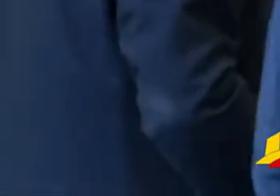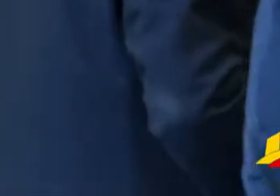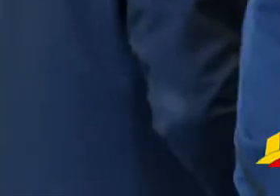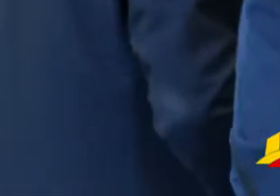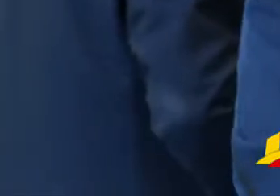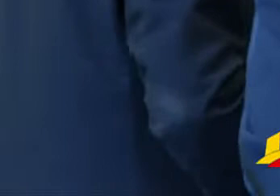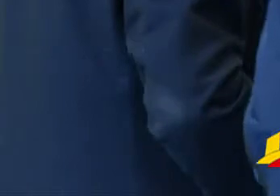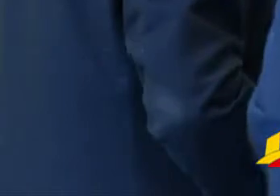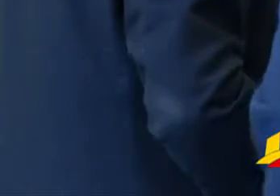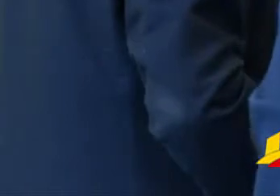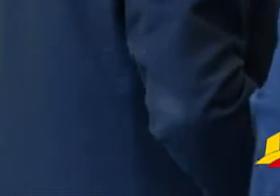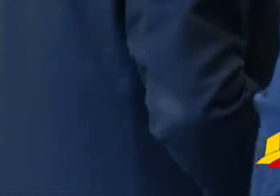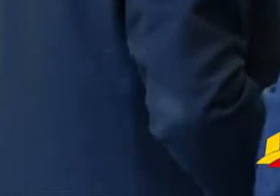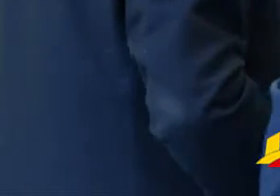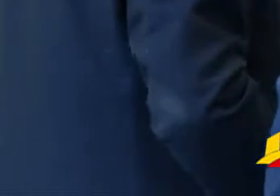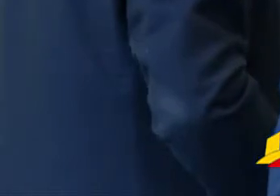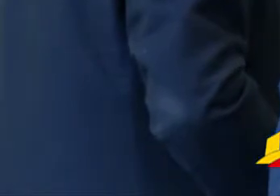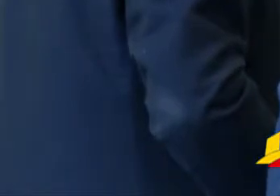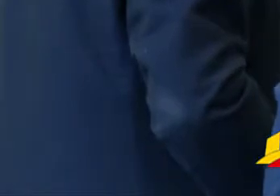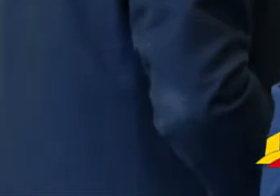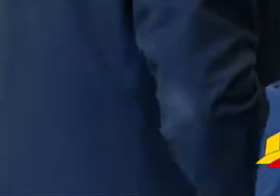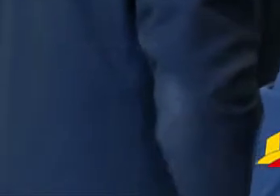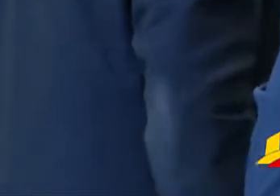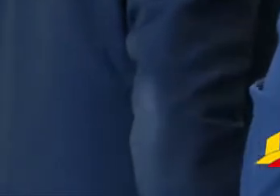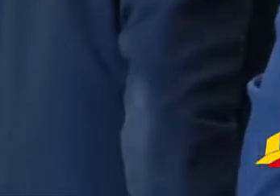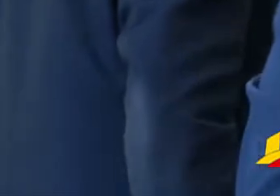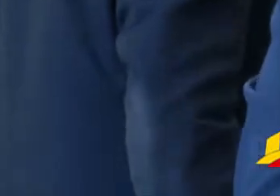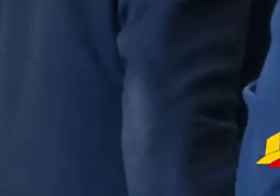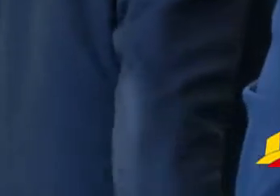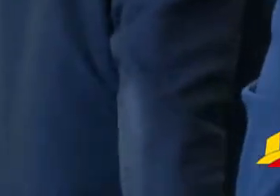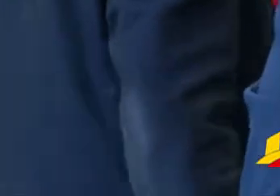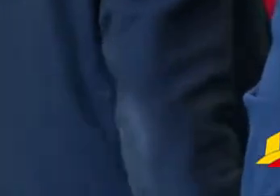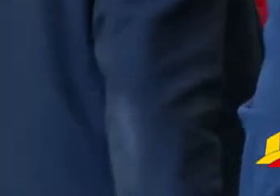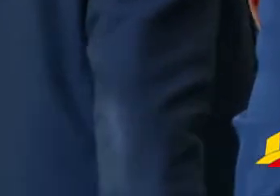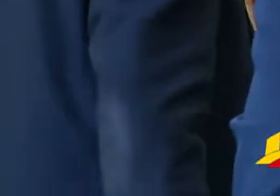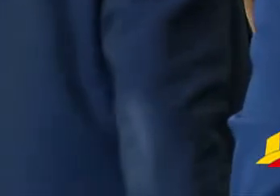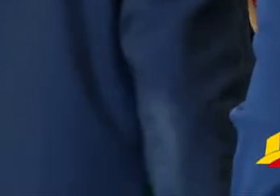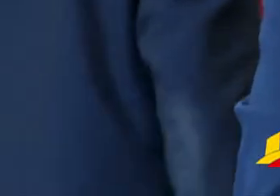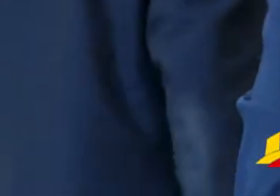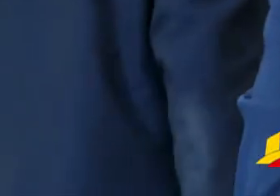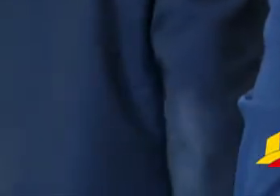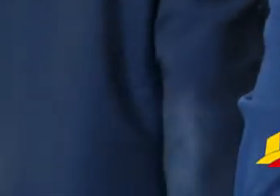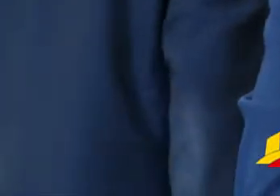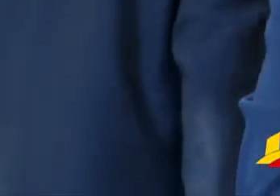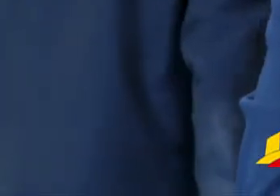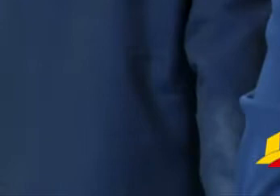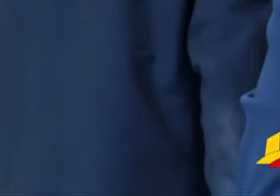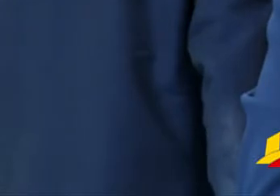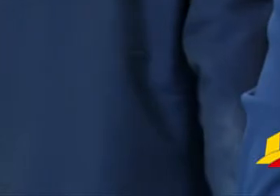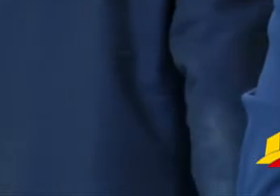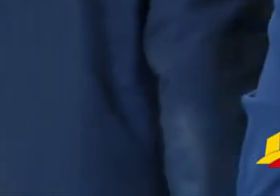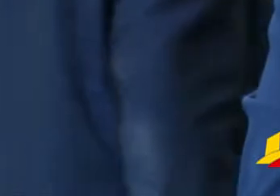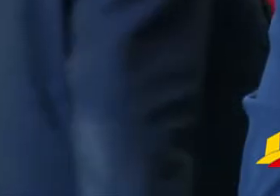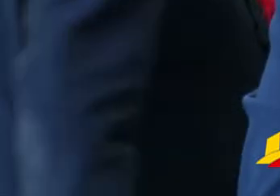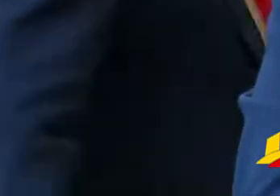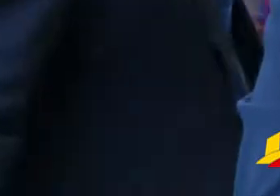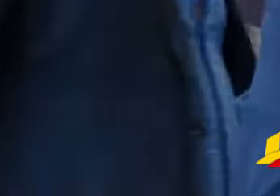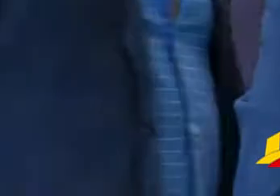Municipal ou a Constituição Federal descumpre ofende a constituição só isso que tem que colocar